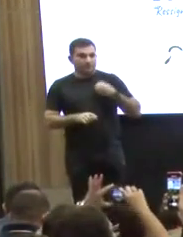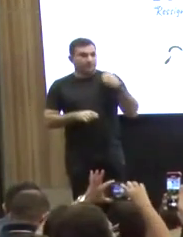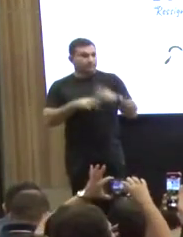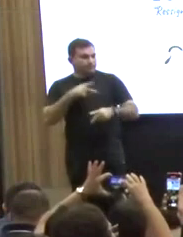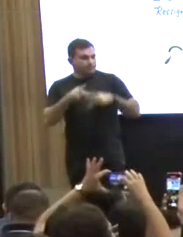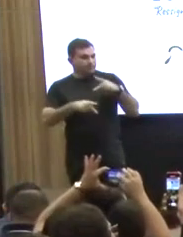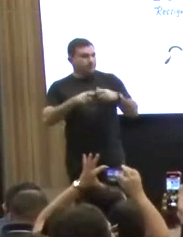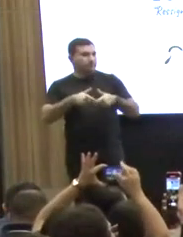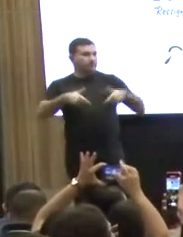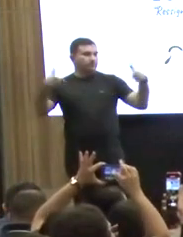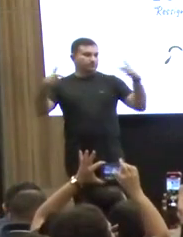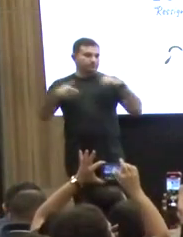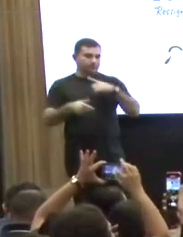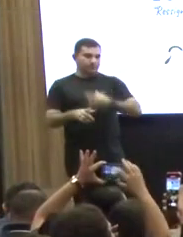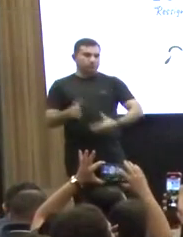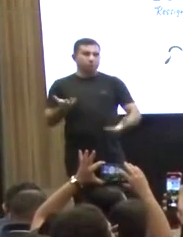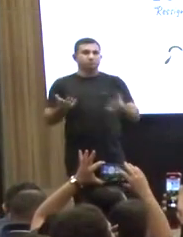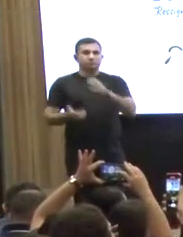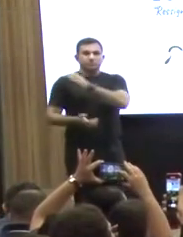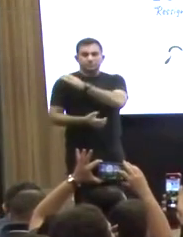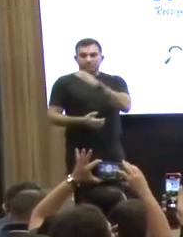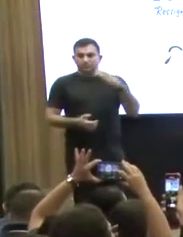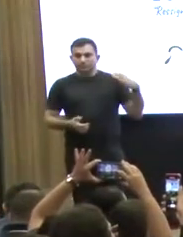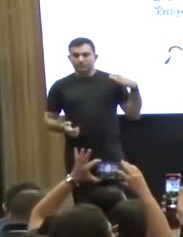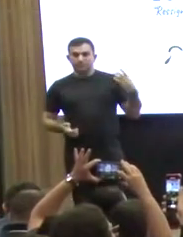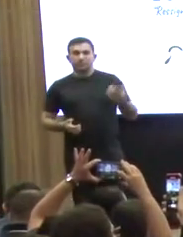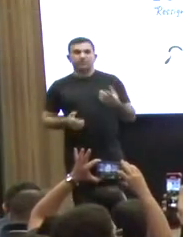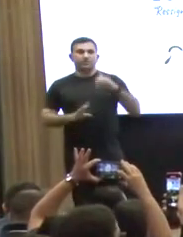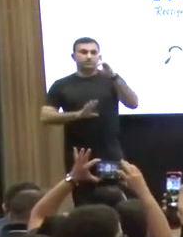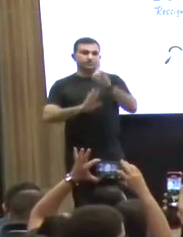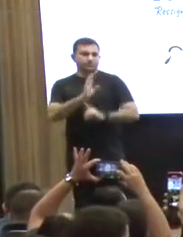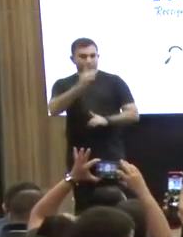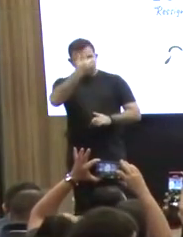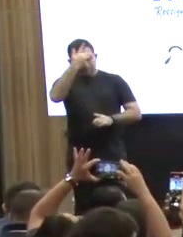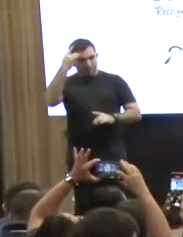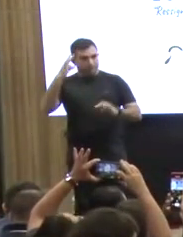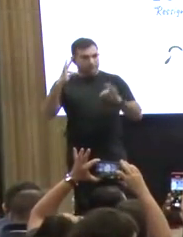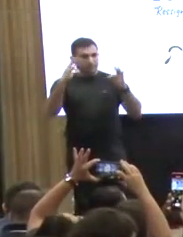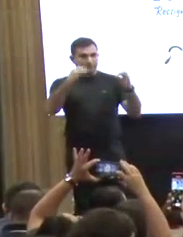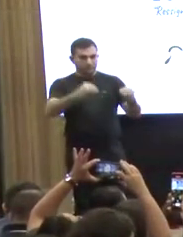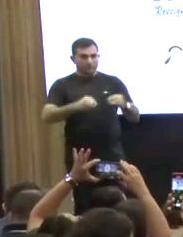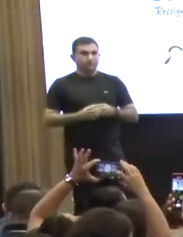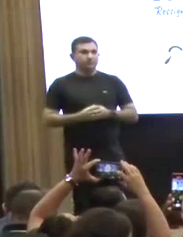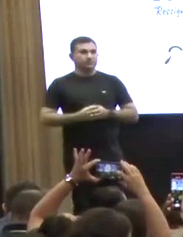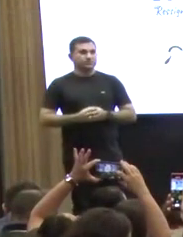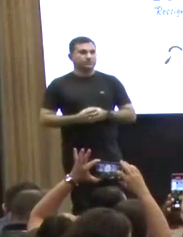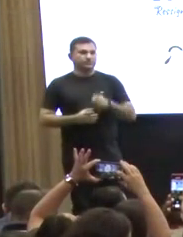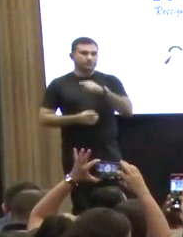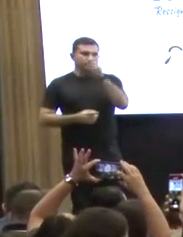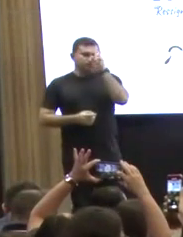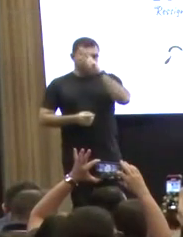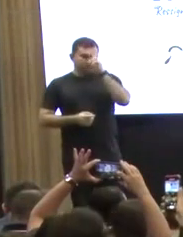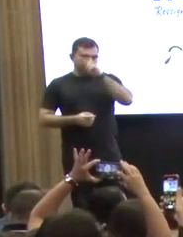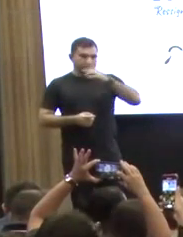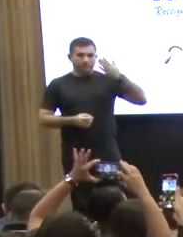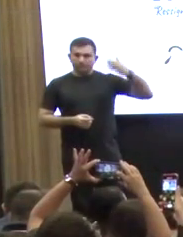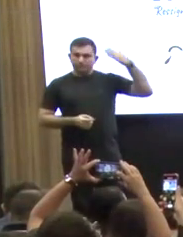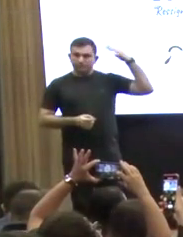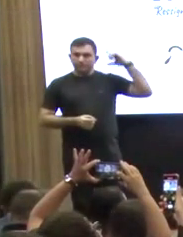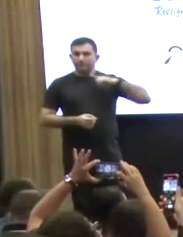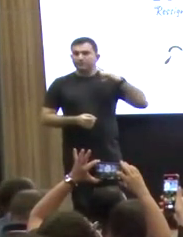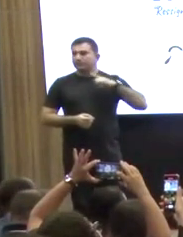como a gente vai falar, a cidadania para todos, o direito para todos. Lembra que antigamente, gente, eu estou com o negócio de antigamente,